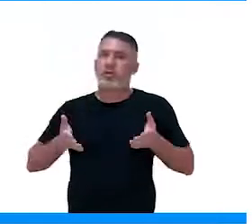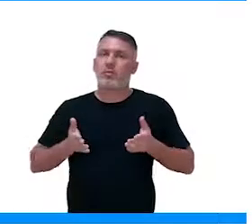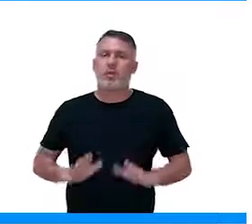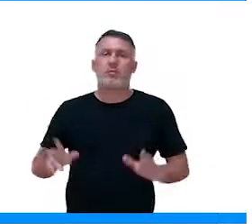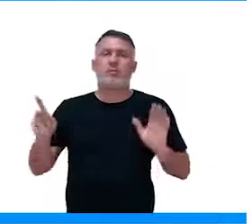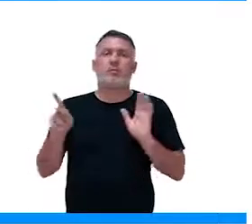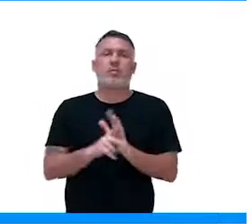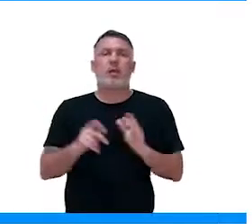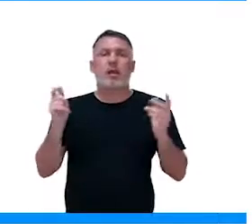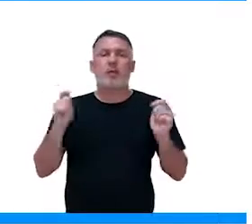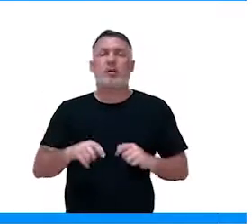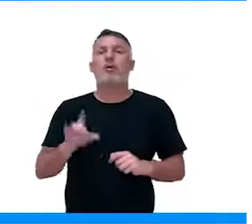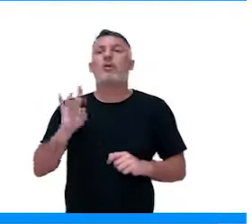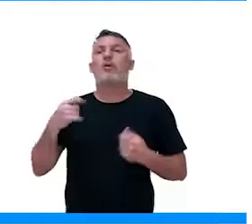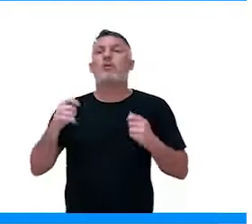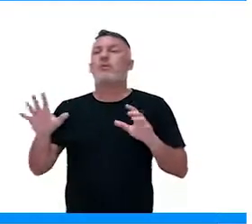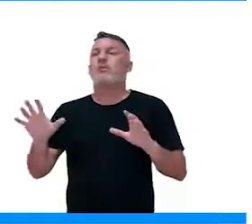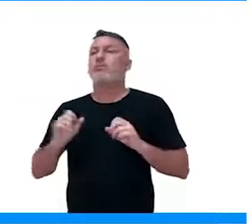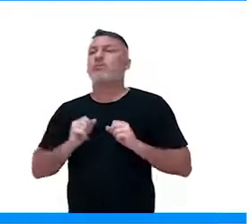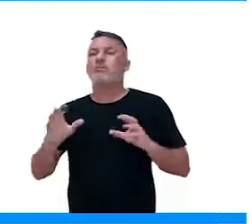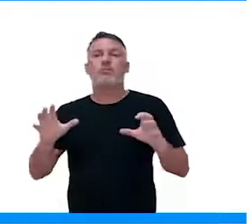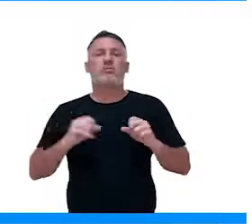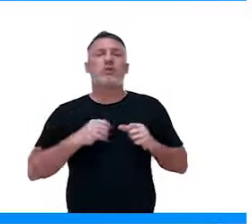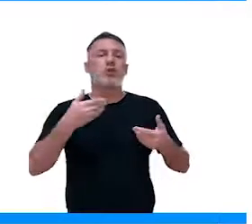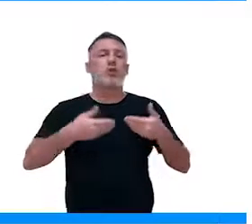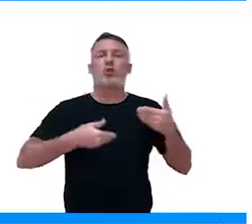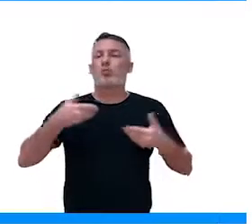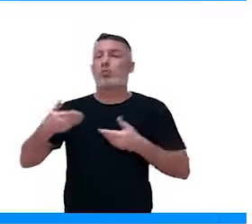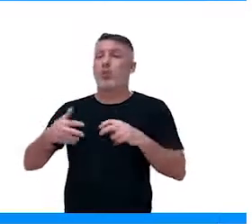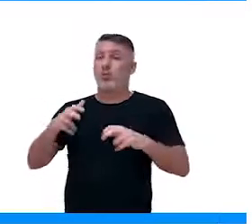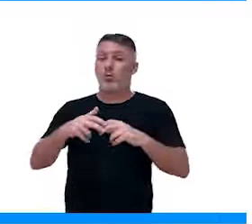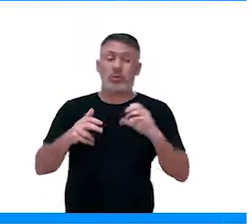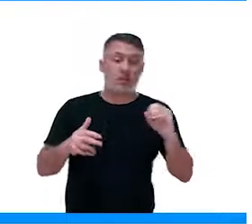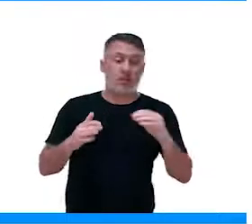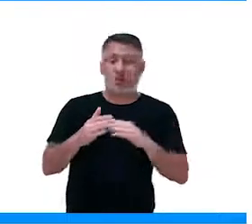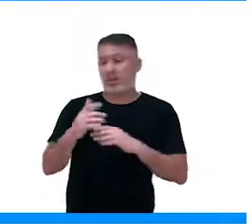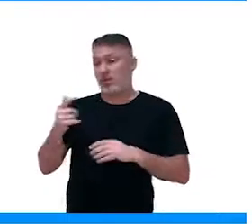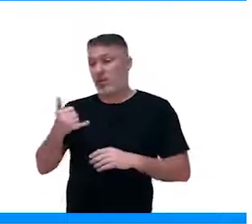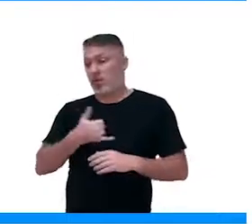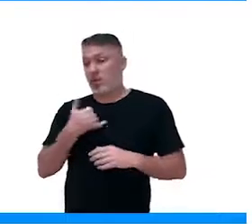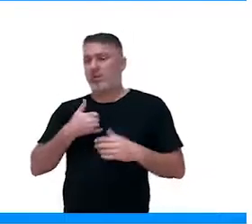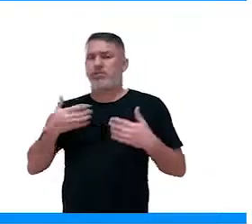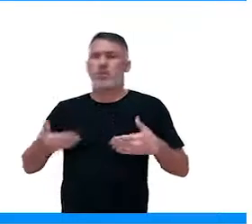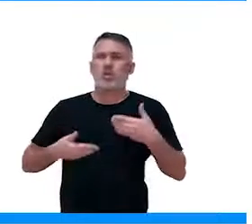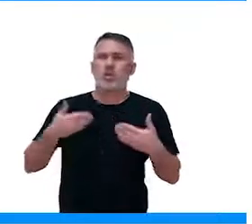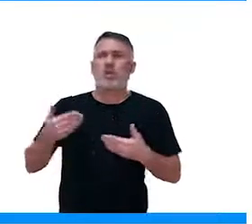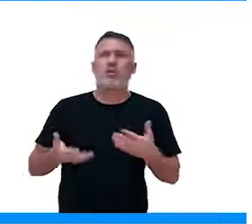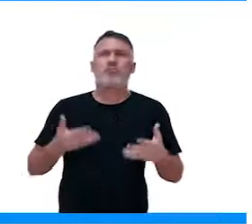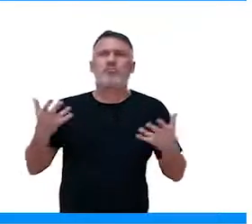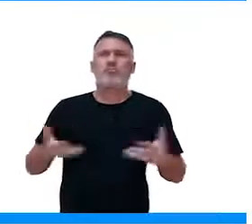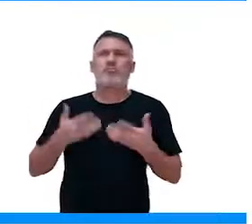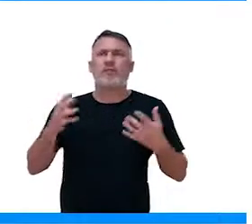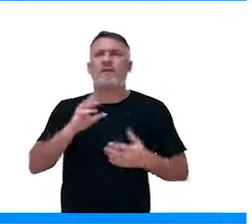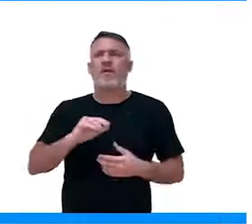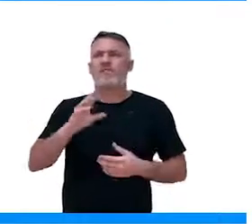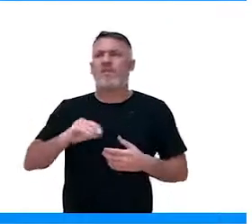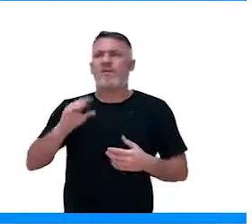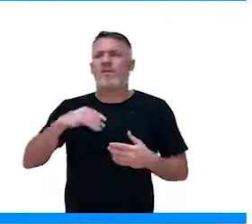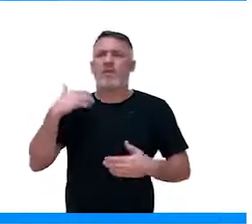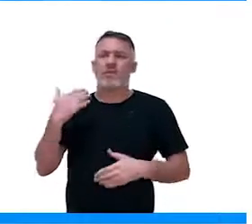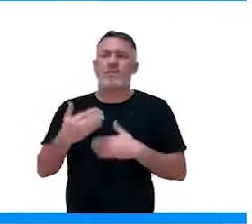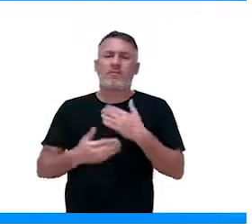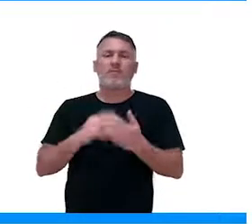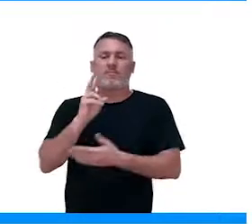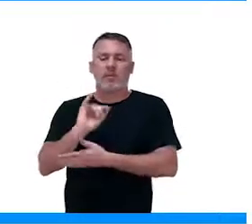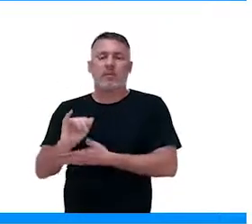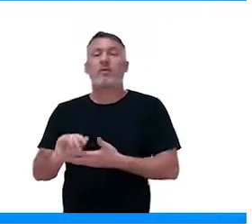já nasce com essa capacidade, ele só precisa ser estimulado. Então, do 0 aos 7 anos, a criança é estimulada à fala e ela vai